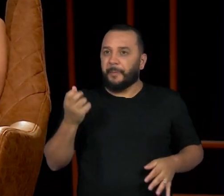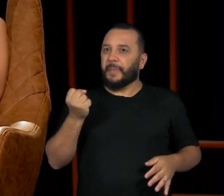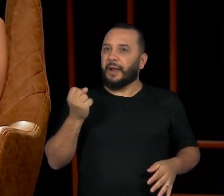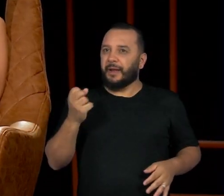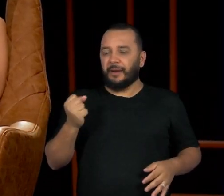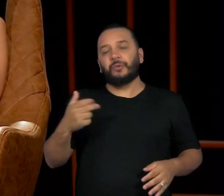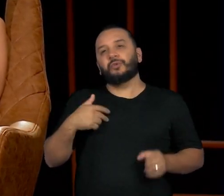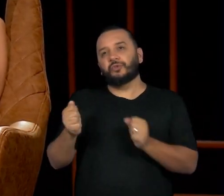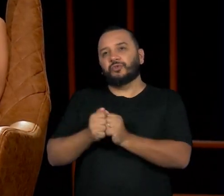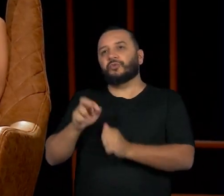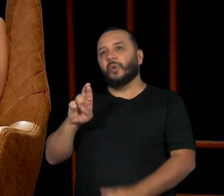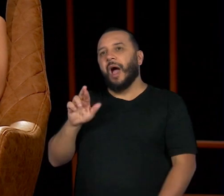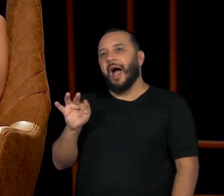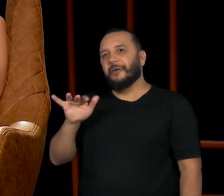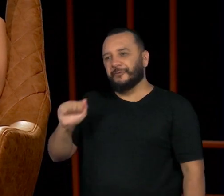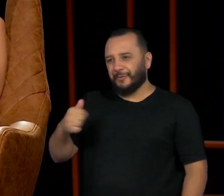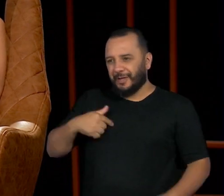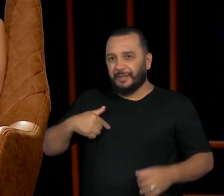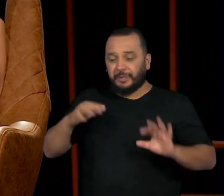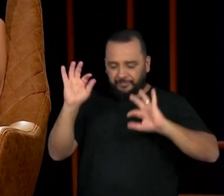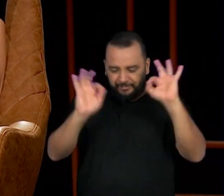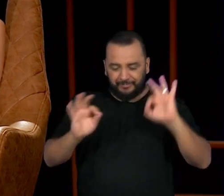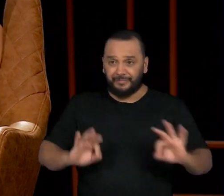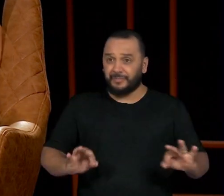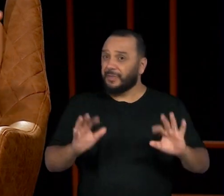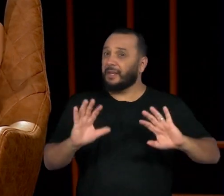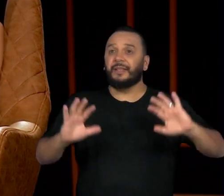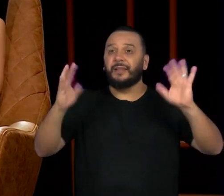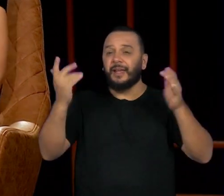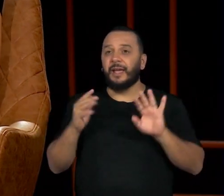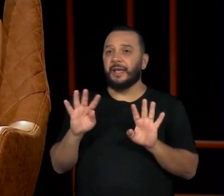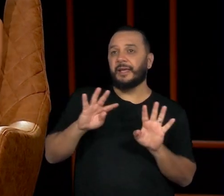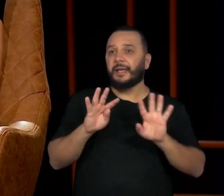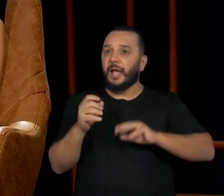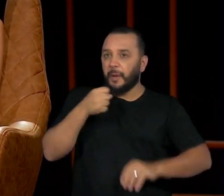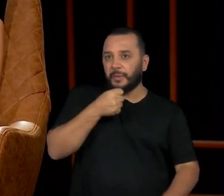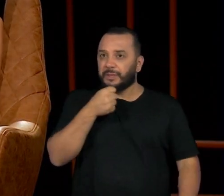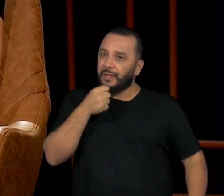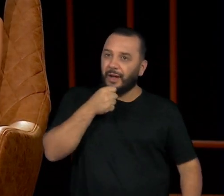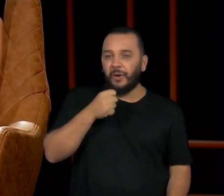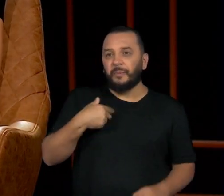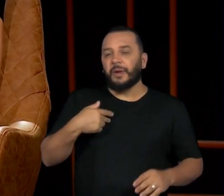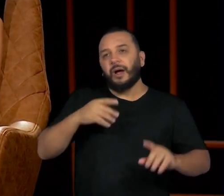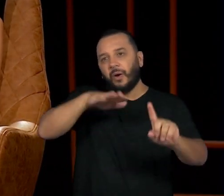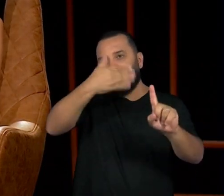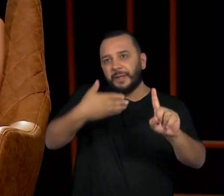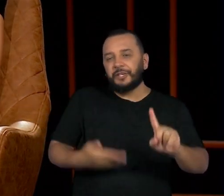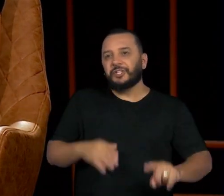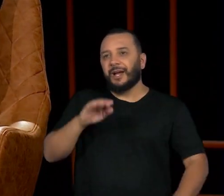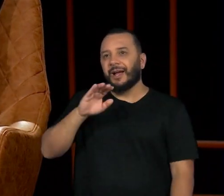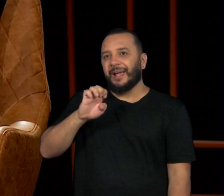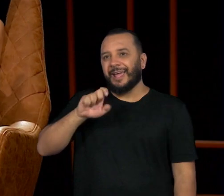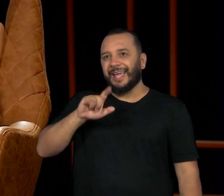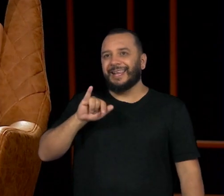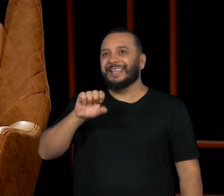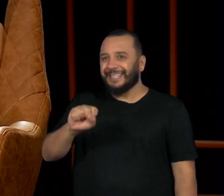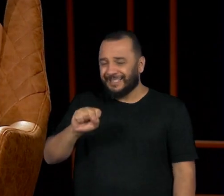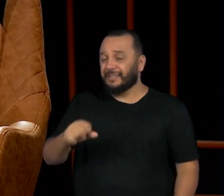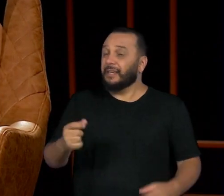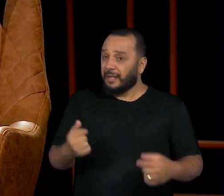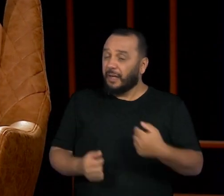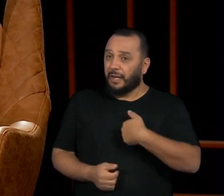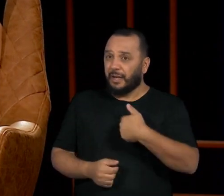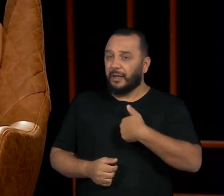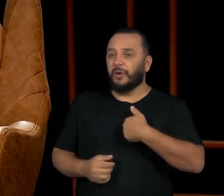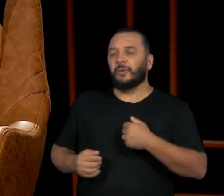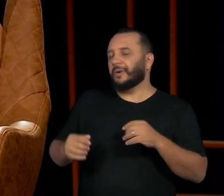que era da cenografia lá da ECA, e montamos um musical para homenagear a Elis. E eu cantava os lados Bs da Elis, eu cantava